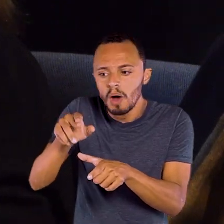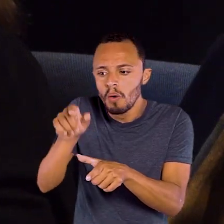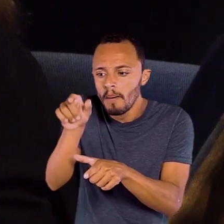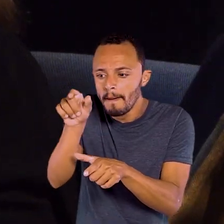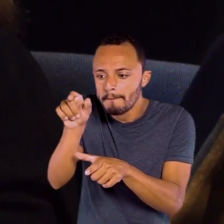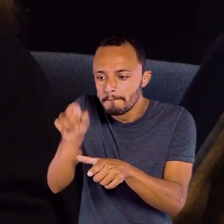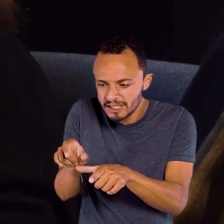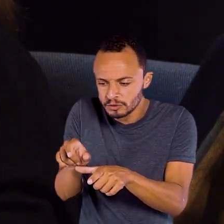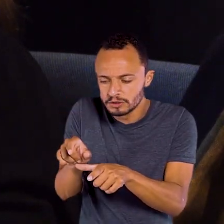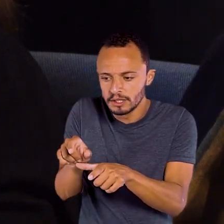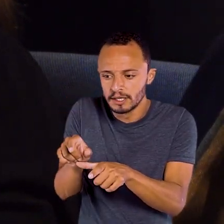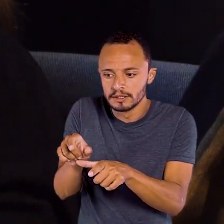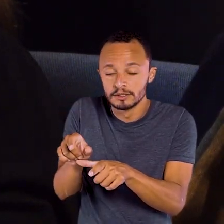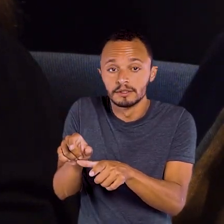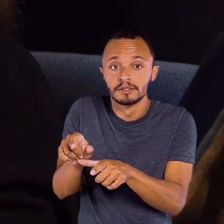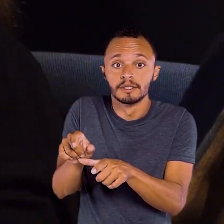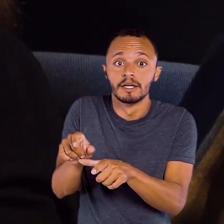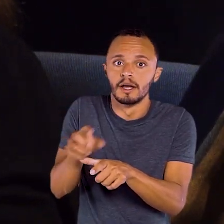o lugar do apartamento.